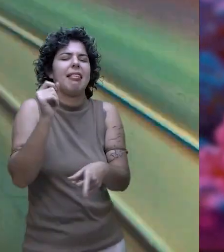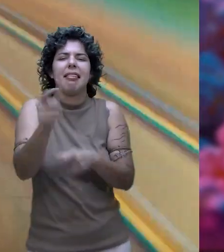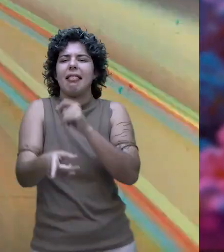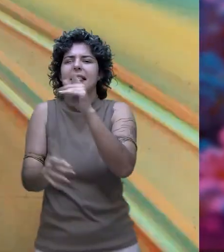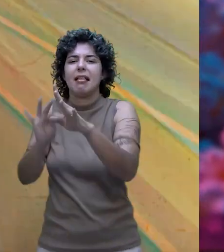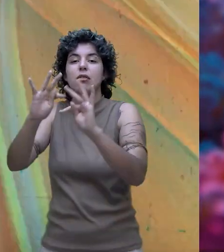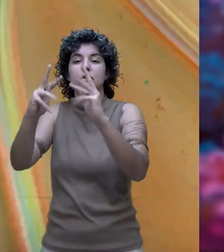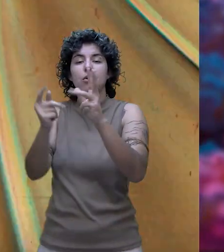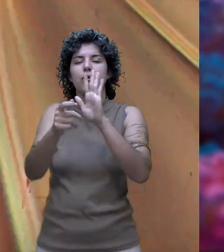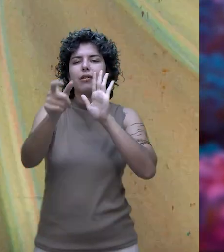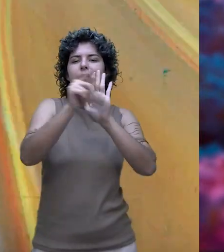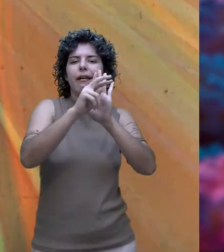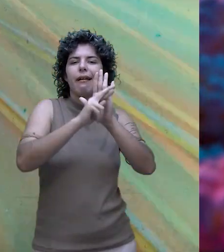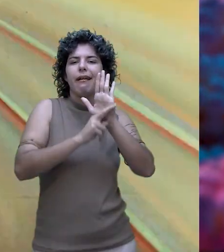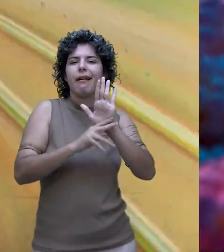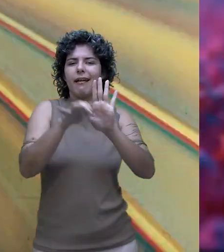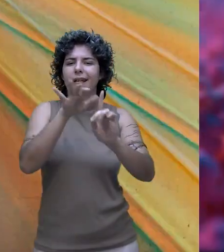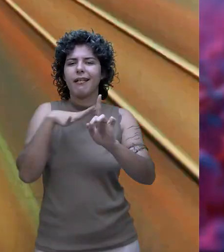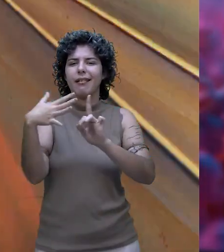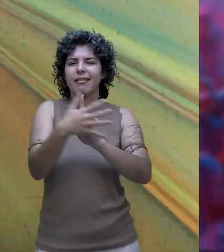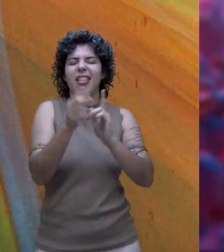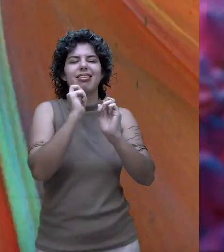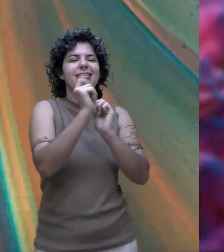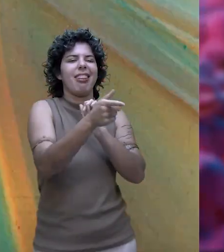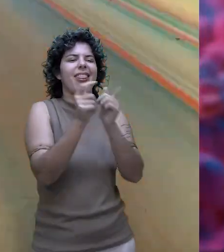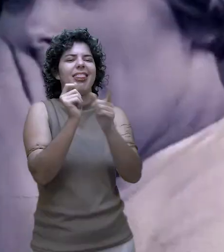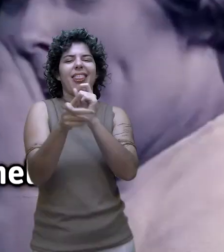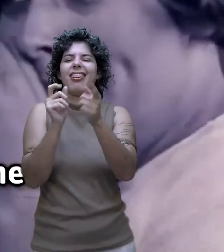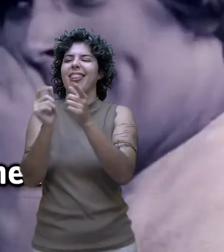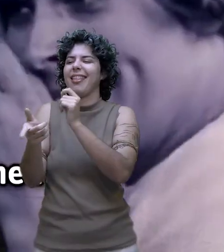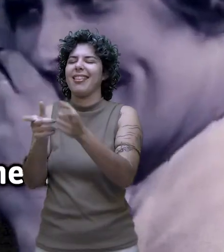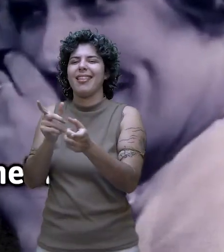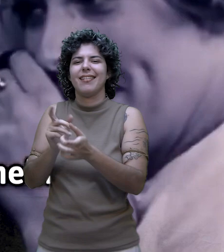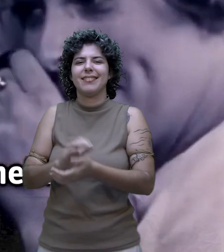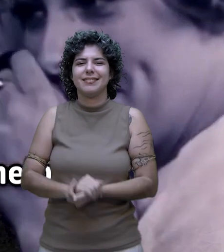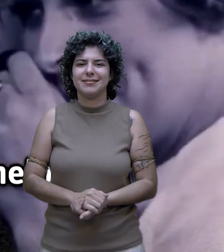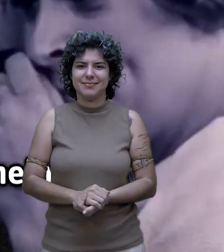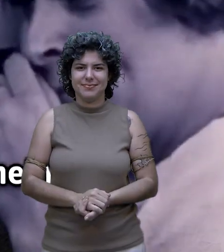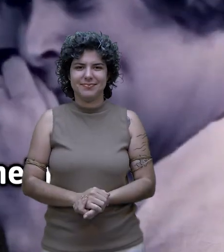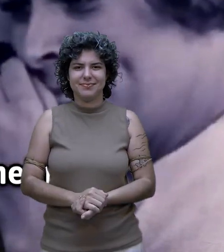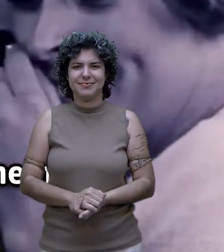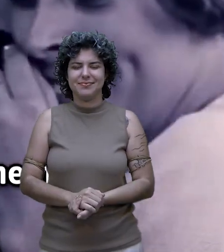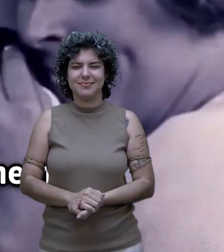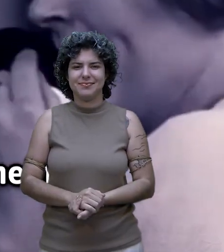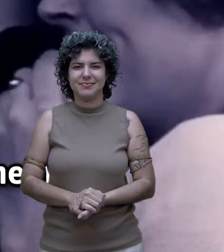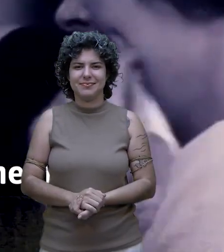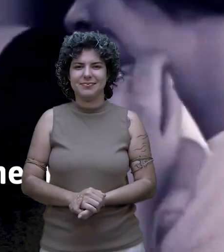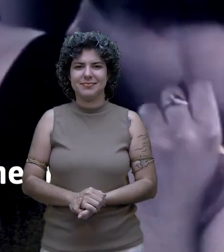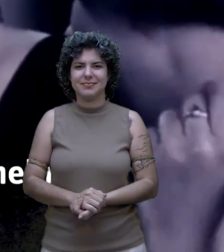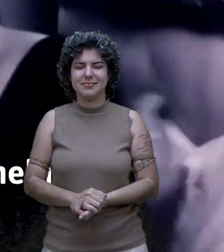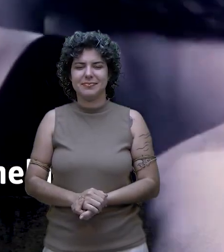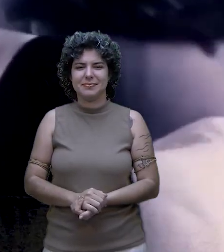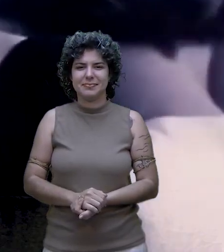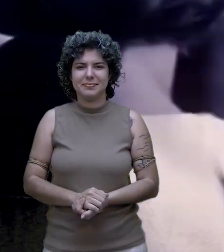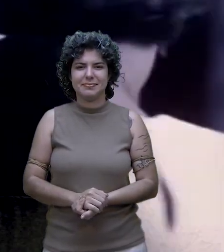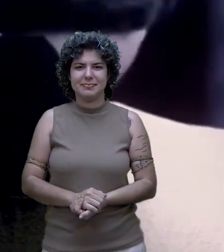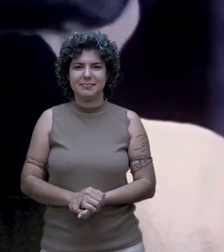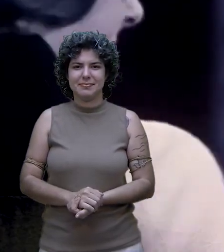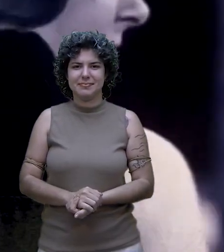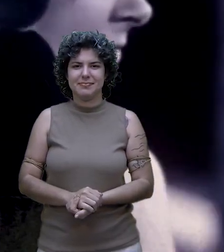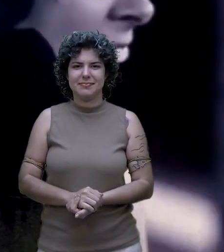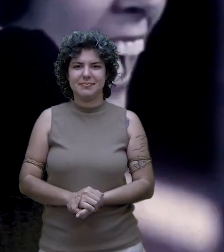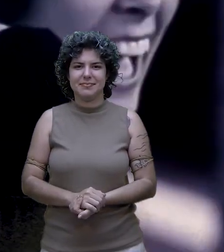mas hoje um hino para quem cansou de "Comportem-se, moças". Musíme vymyslet něco lepšího.